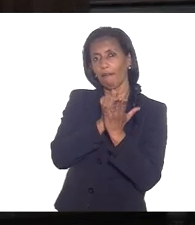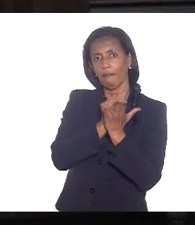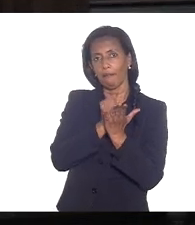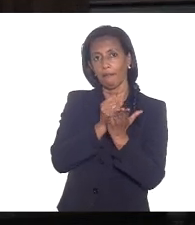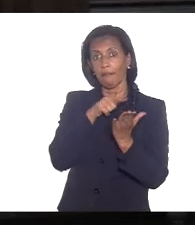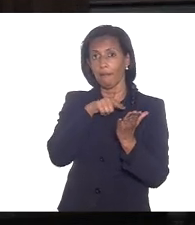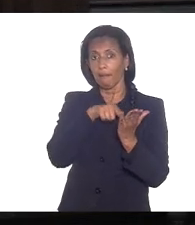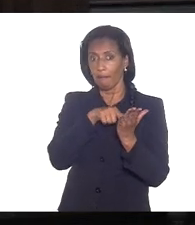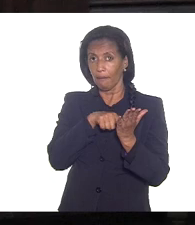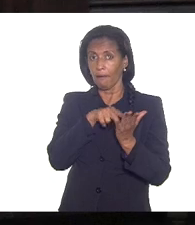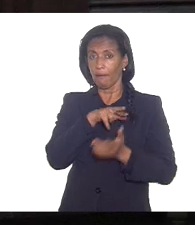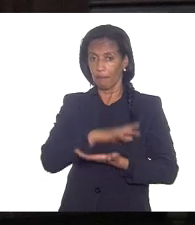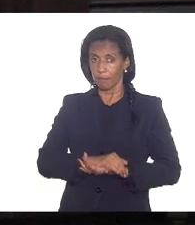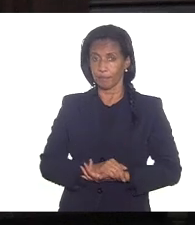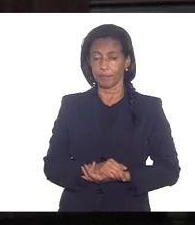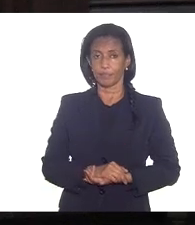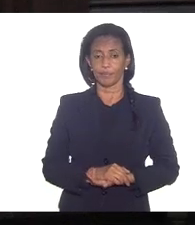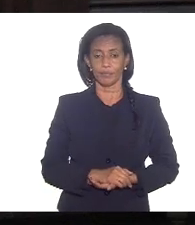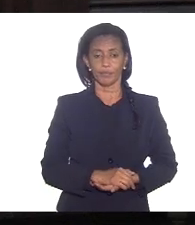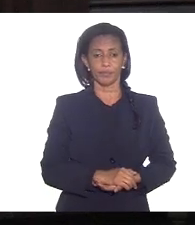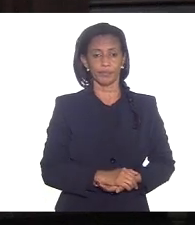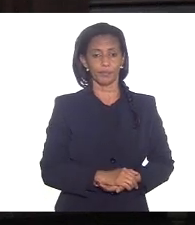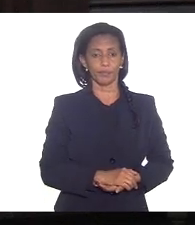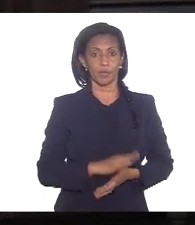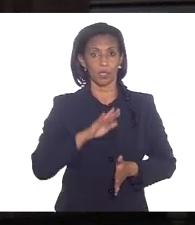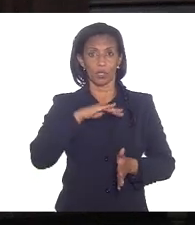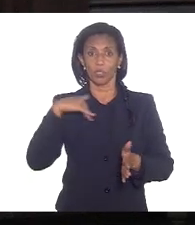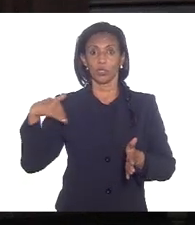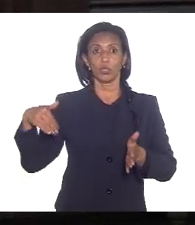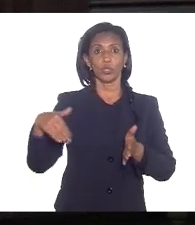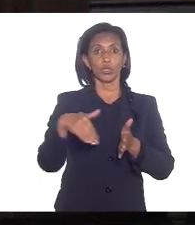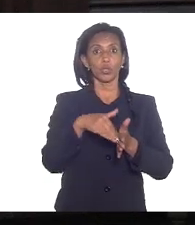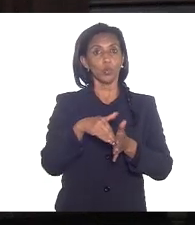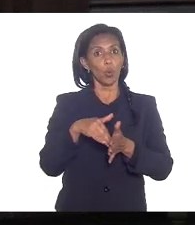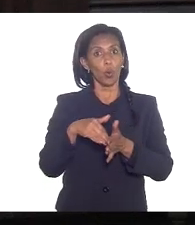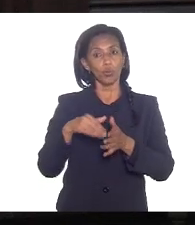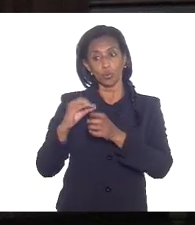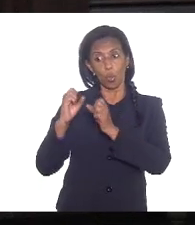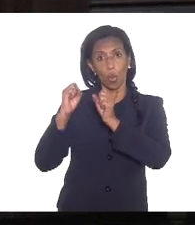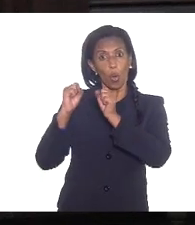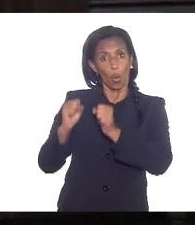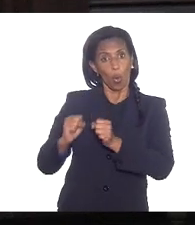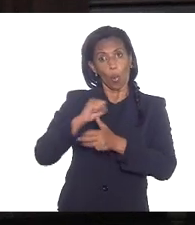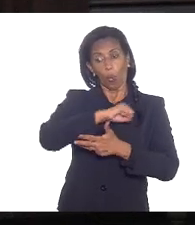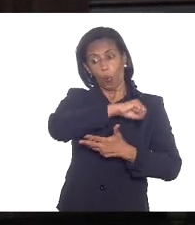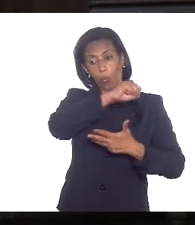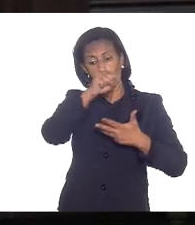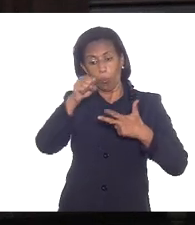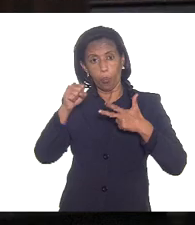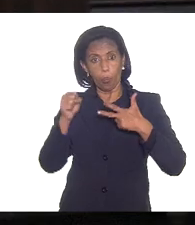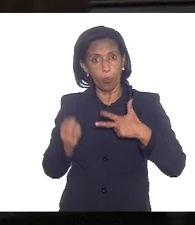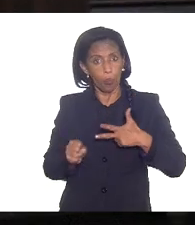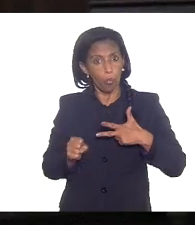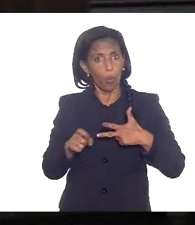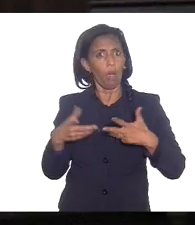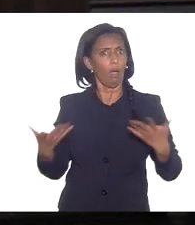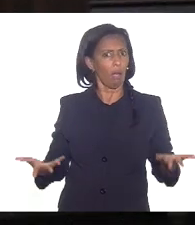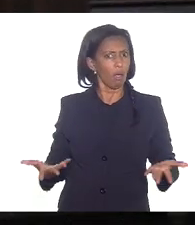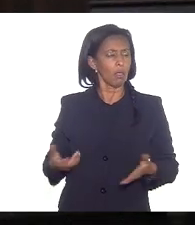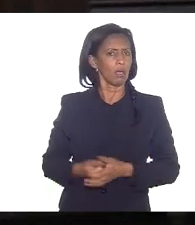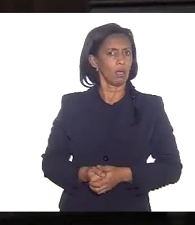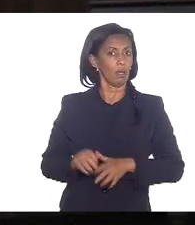são receitas e de todos os poderes E é claro